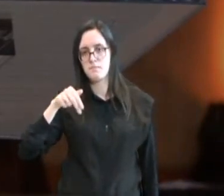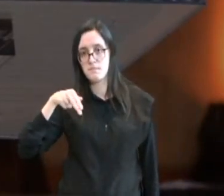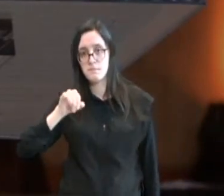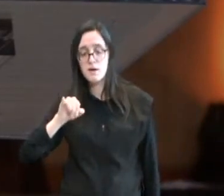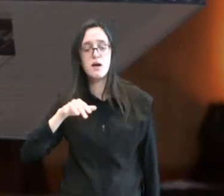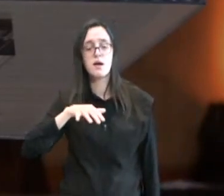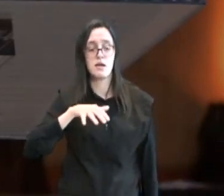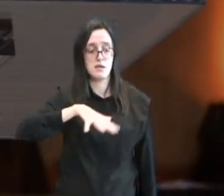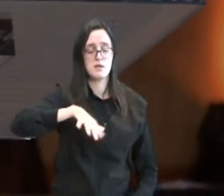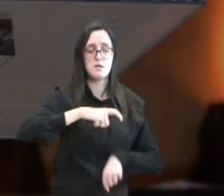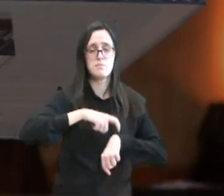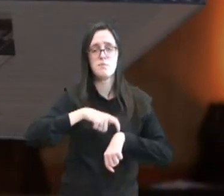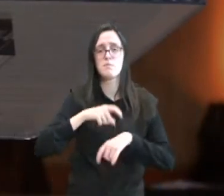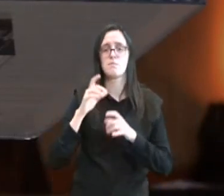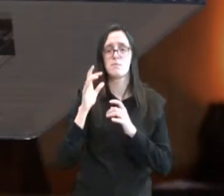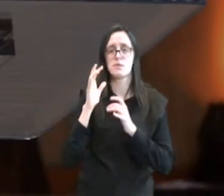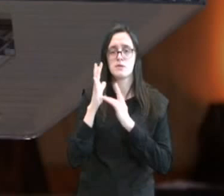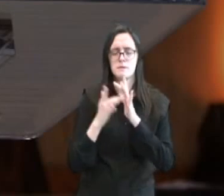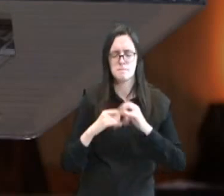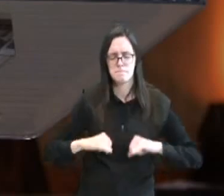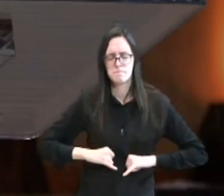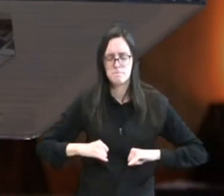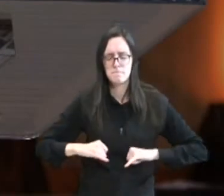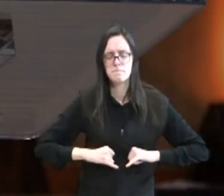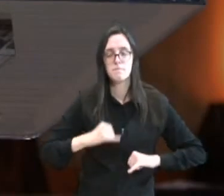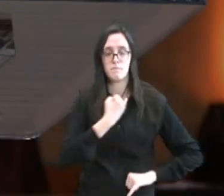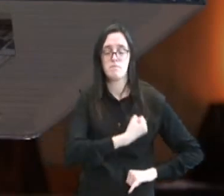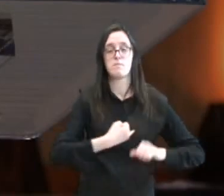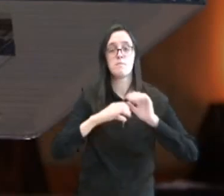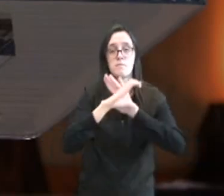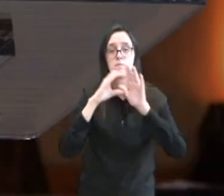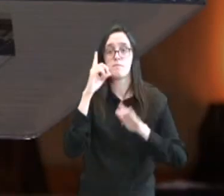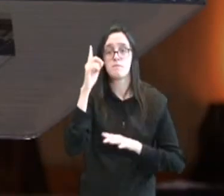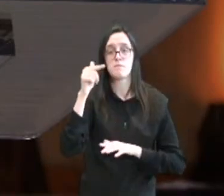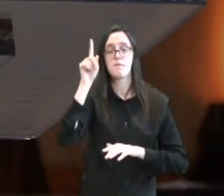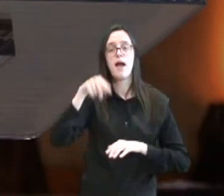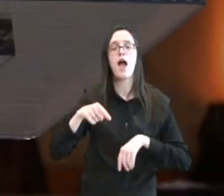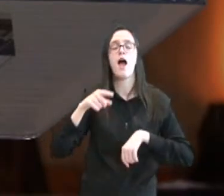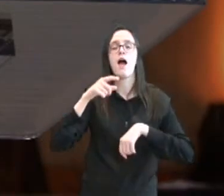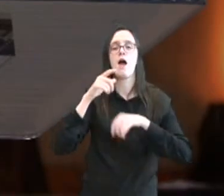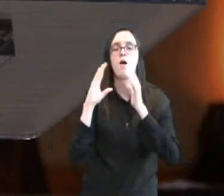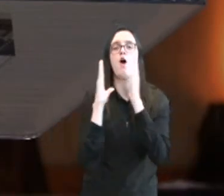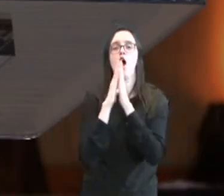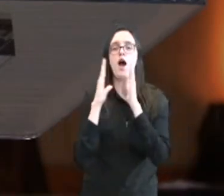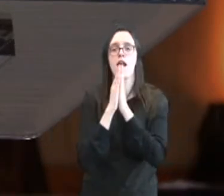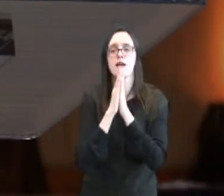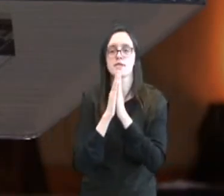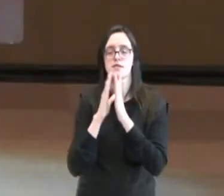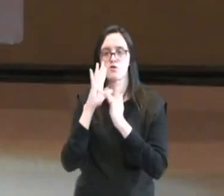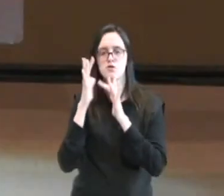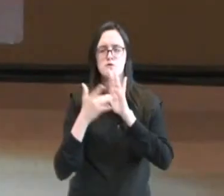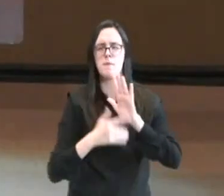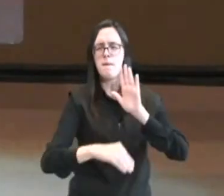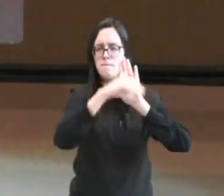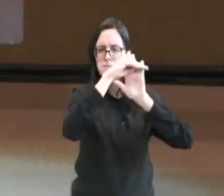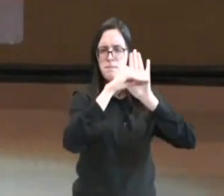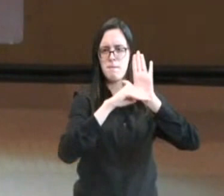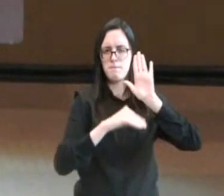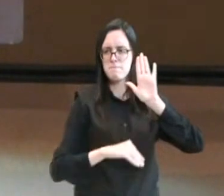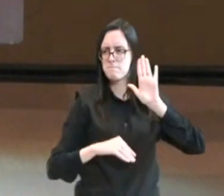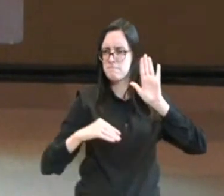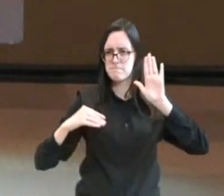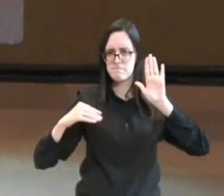muita angústia. João 17 é a oração sacerdotal de Jesus. Hebreus